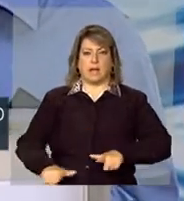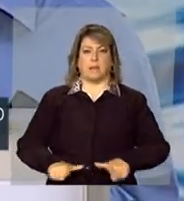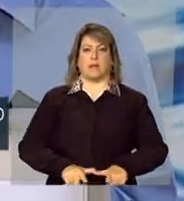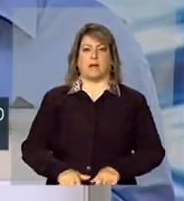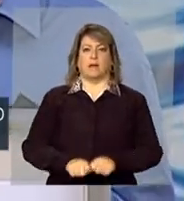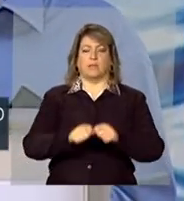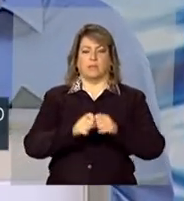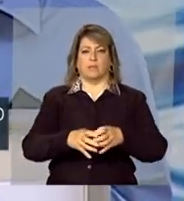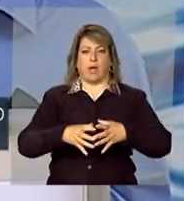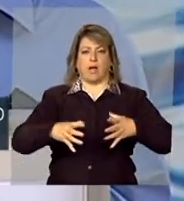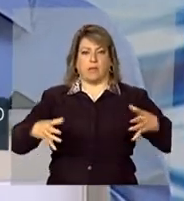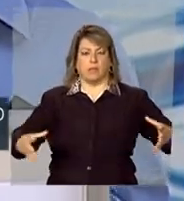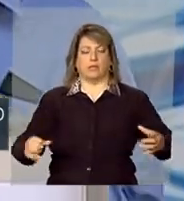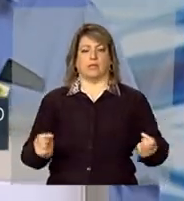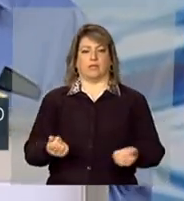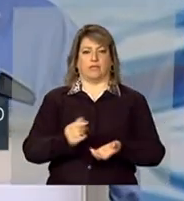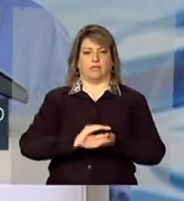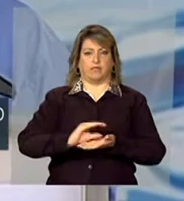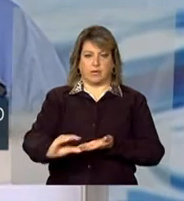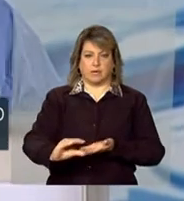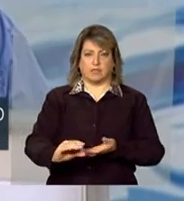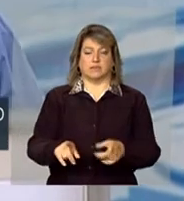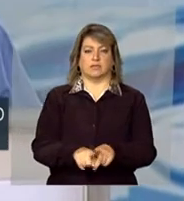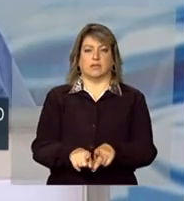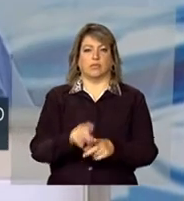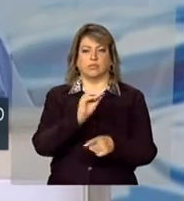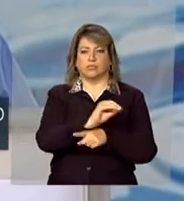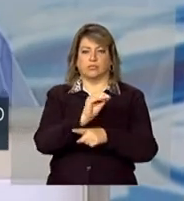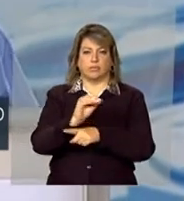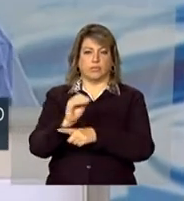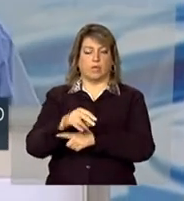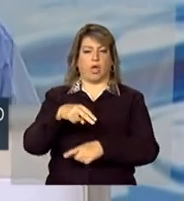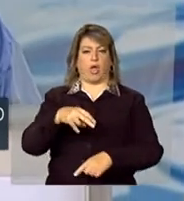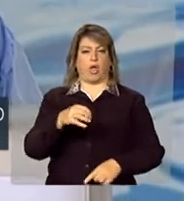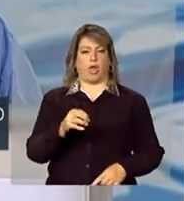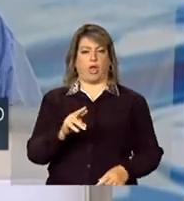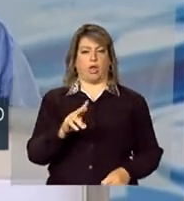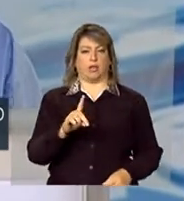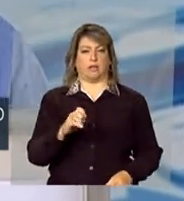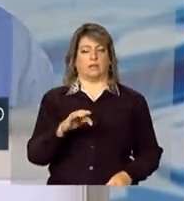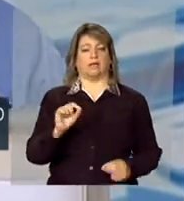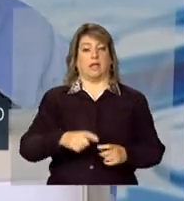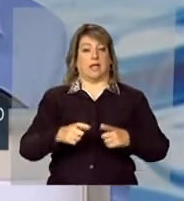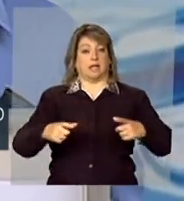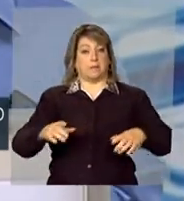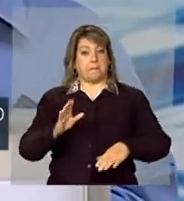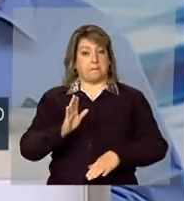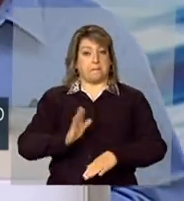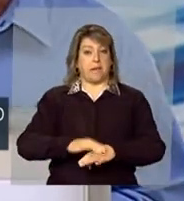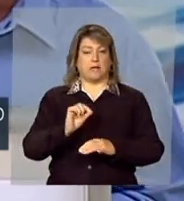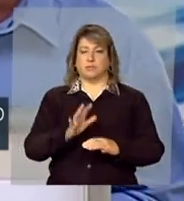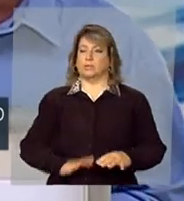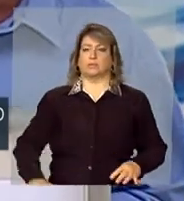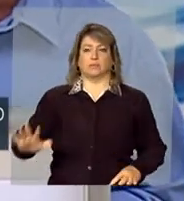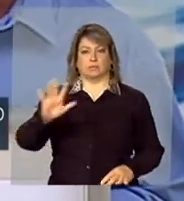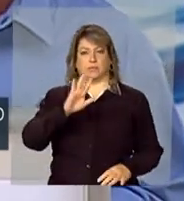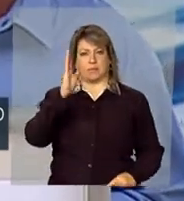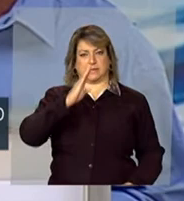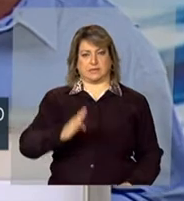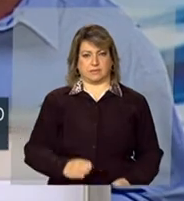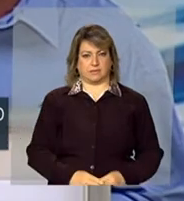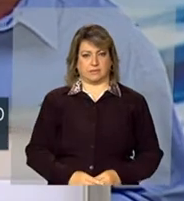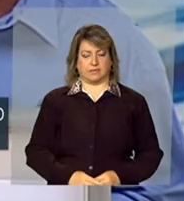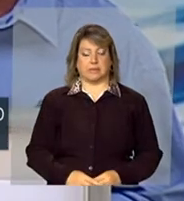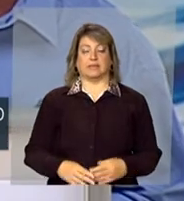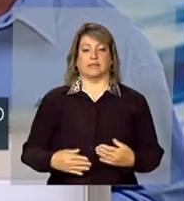os investimentos e manter o Nordeste crescendo mais do que a média do Brasil. Por